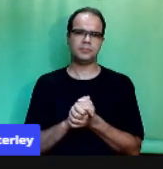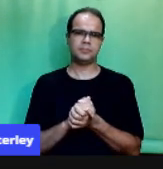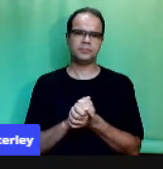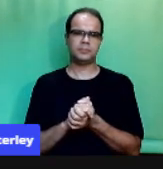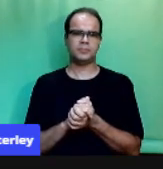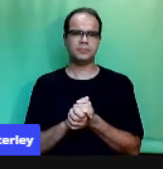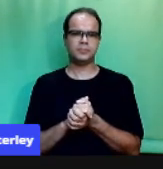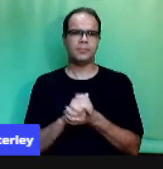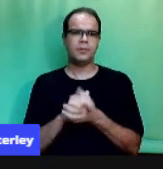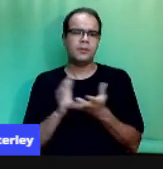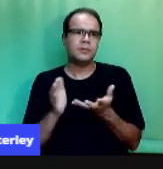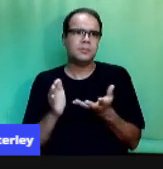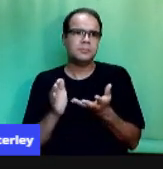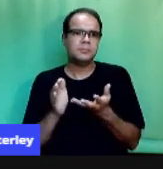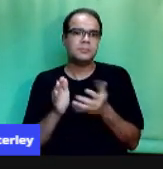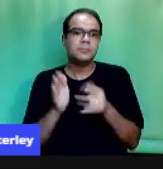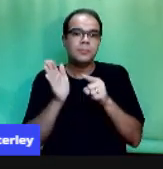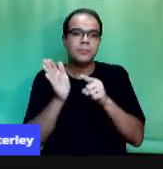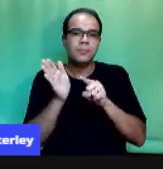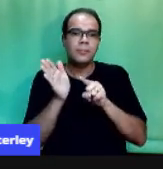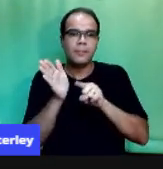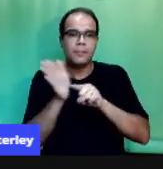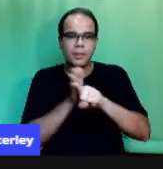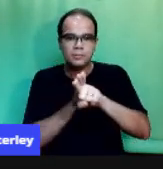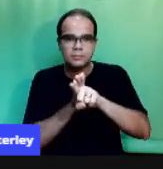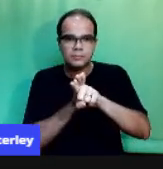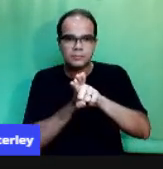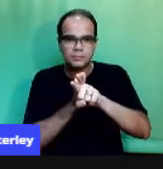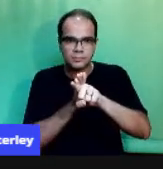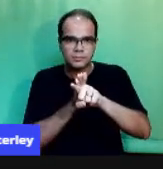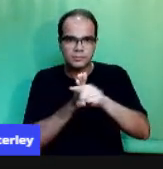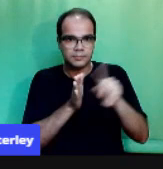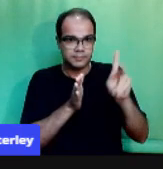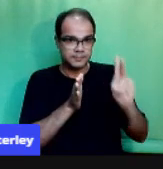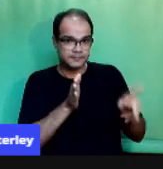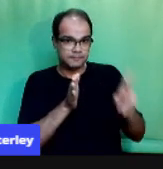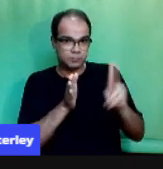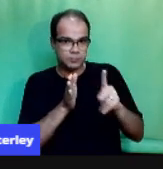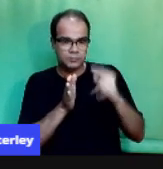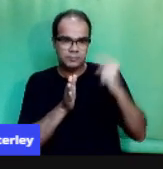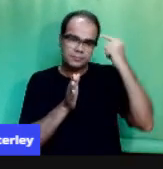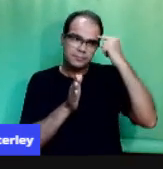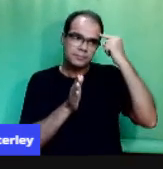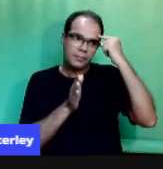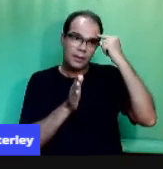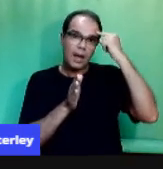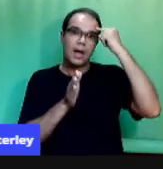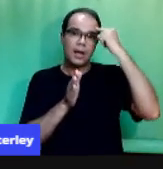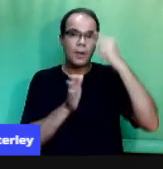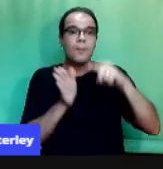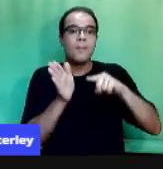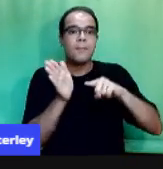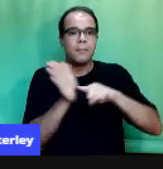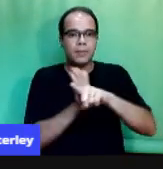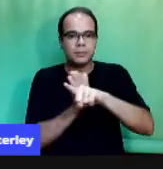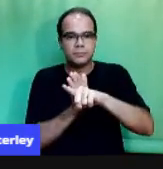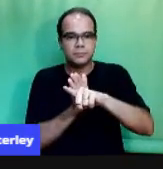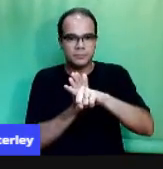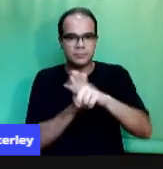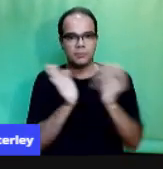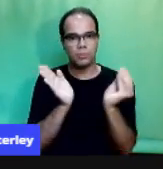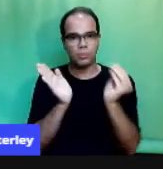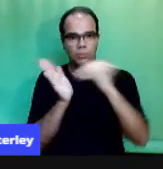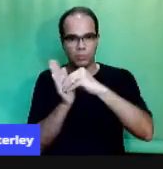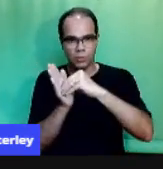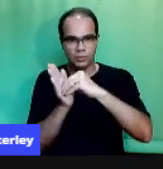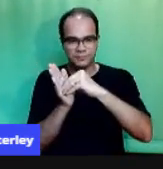uma pergunta simples. Então, o professor, nesse espaço, ele irá adicionar uma